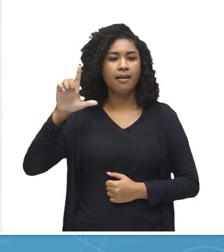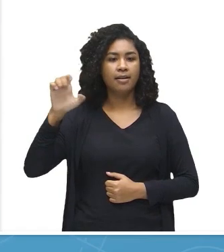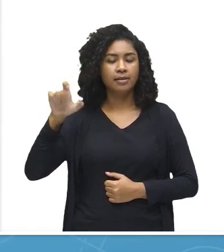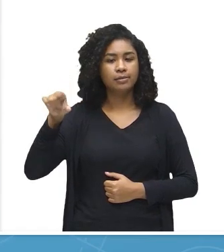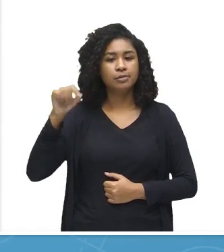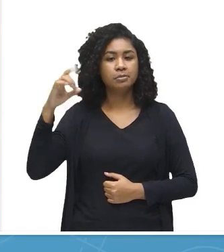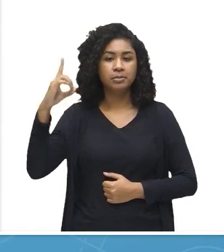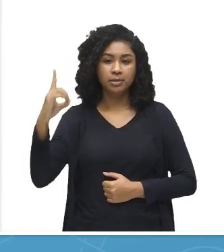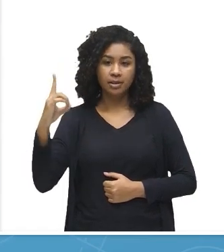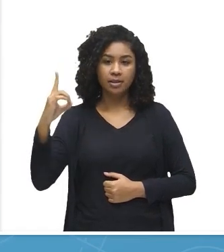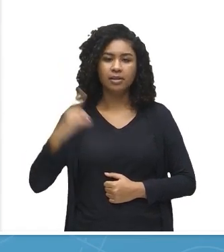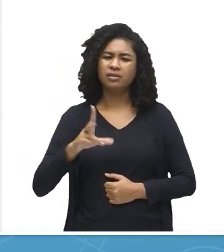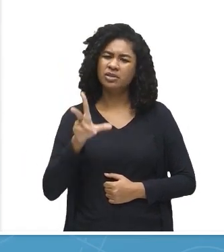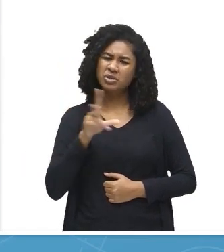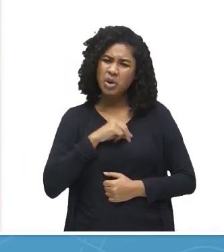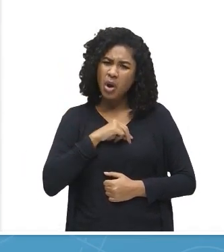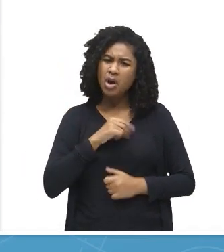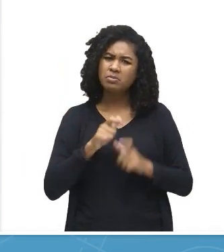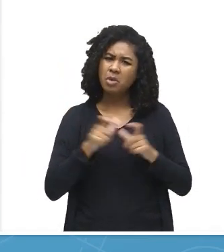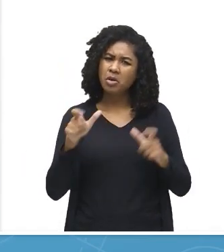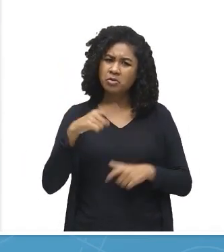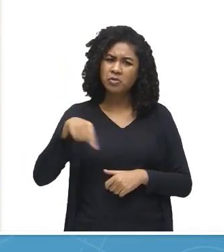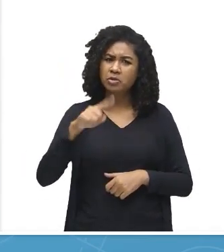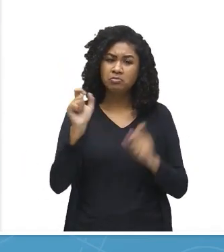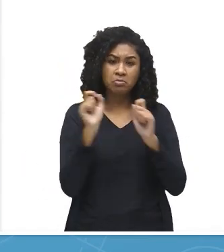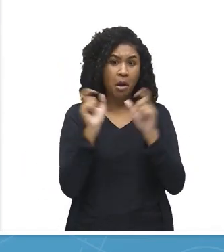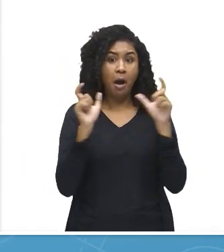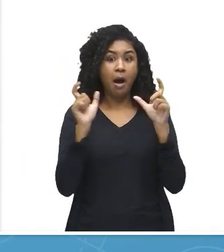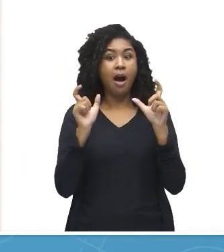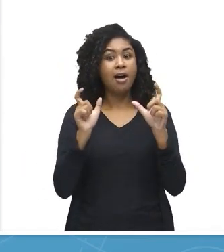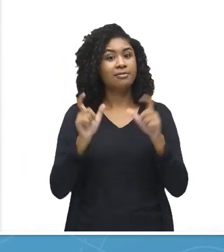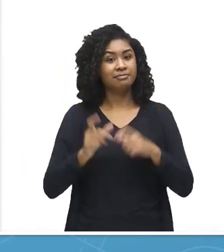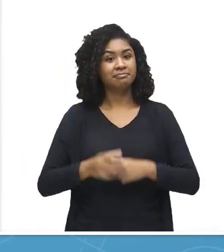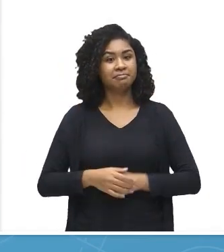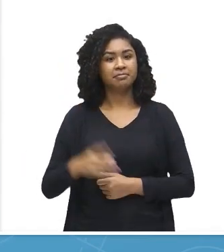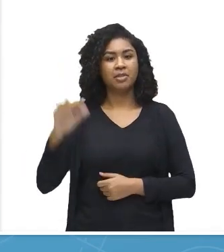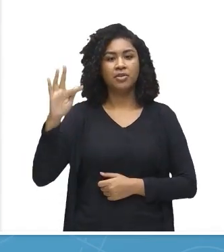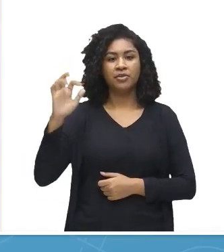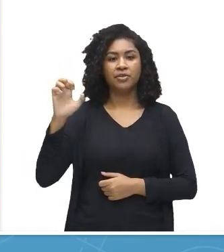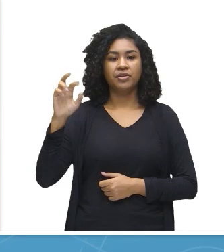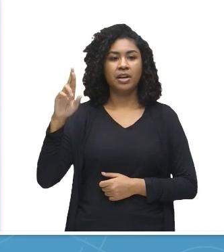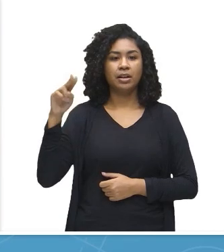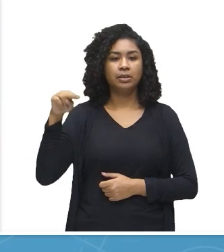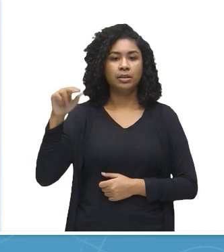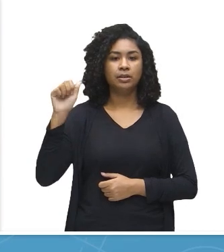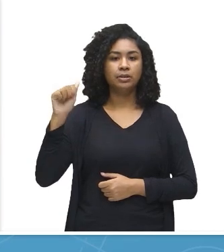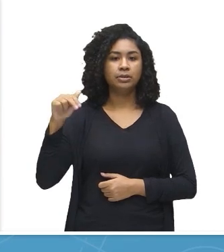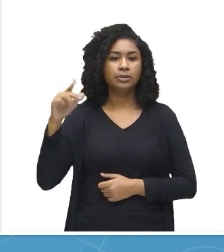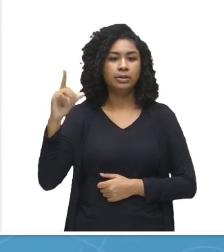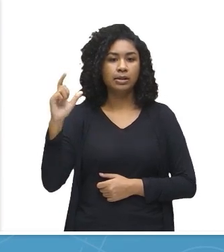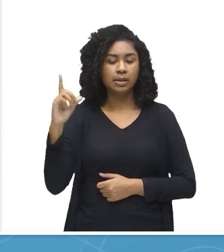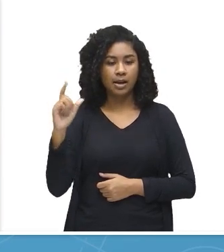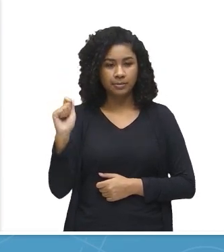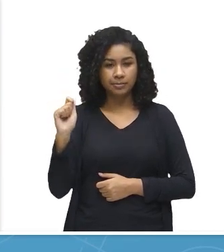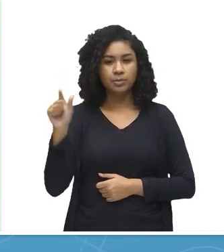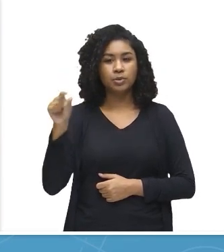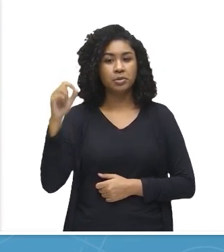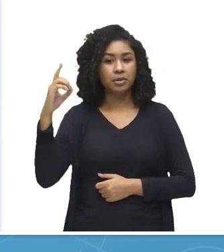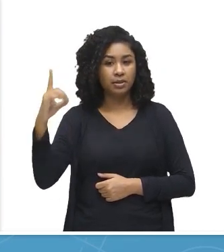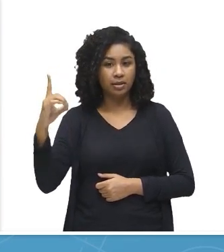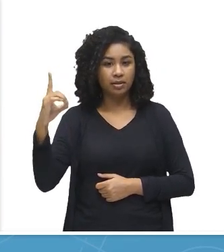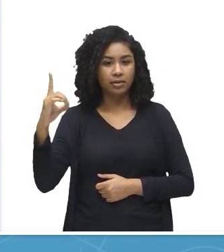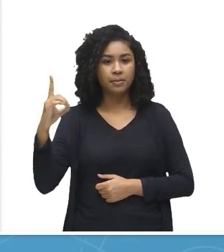que é a letra D. Nossa, vocês estão muito alertas, estou muito feliz, viu? A Fernanda colocou que é a letra